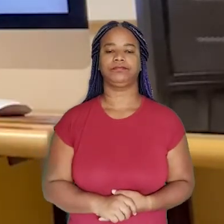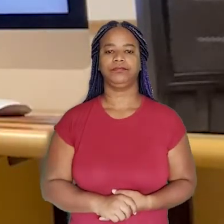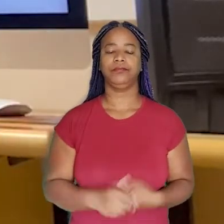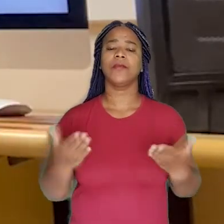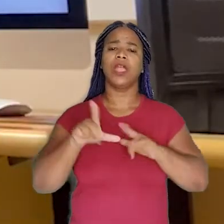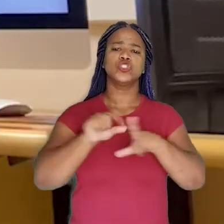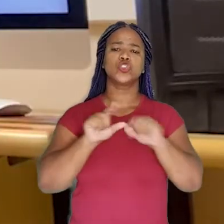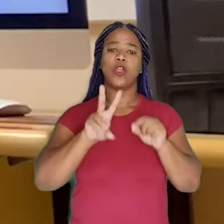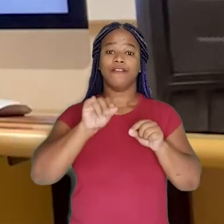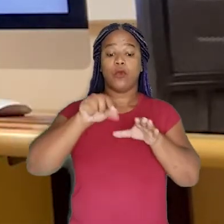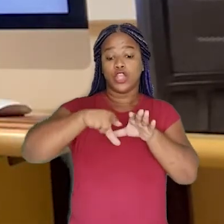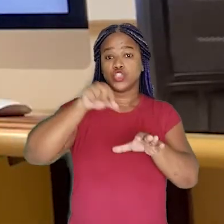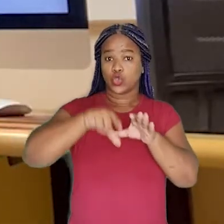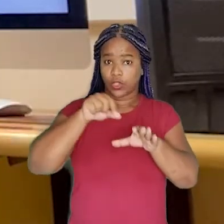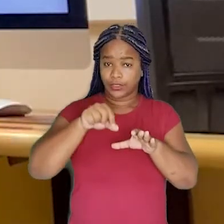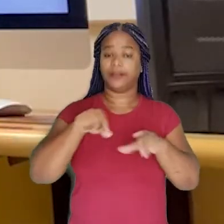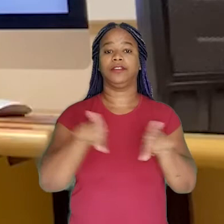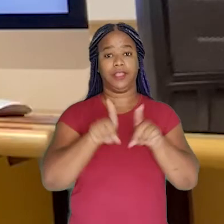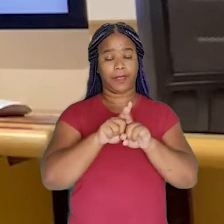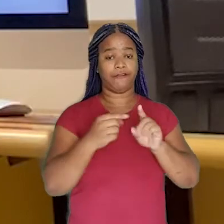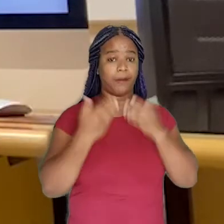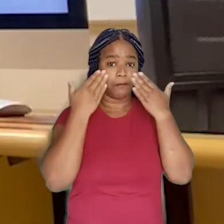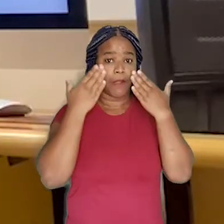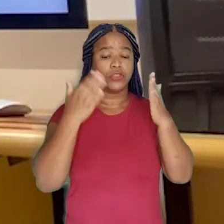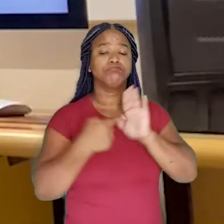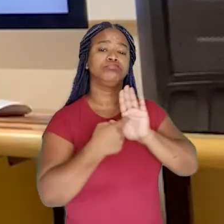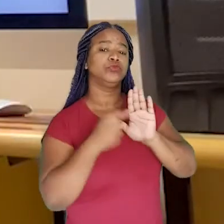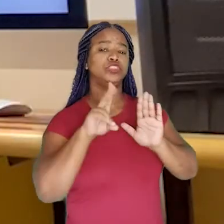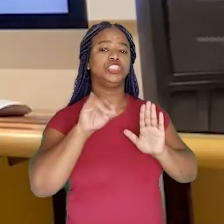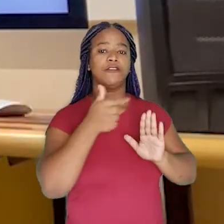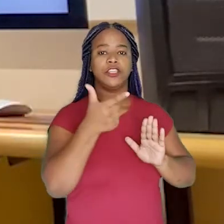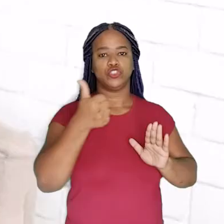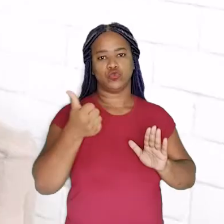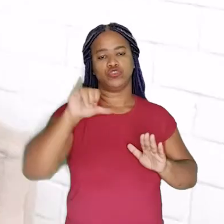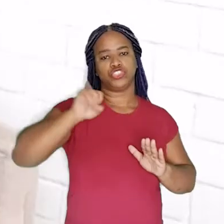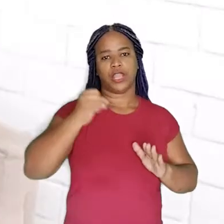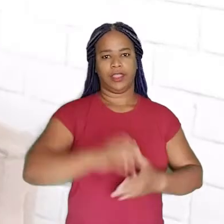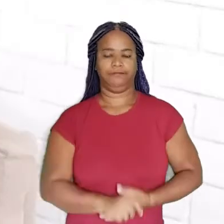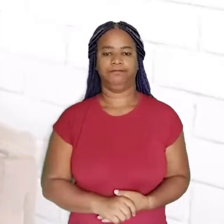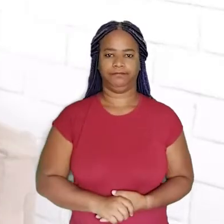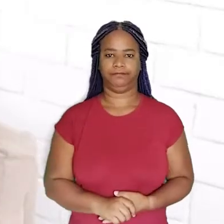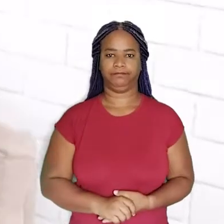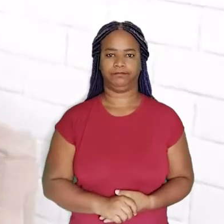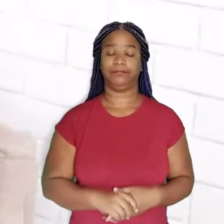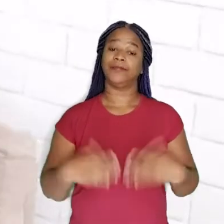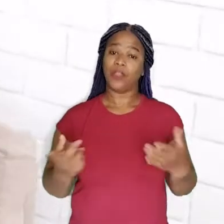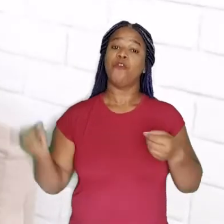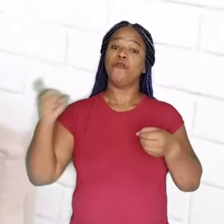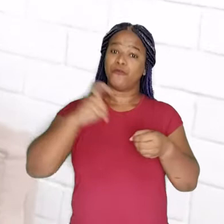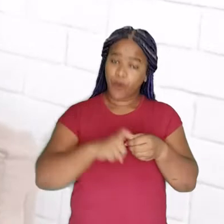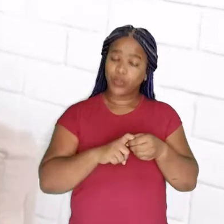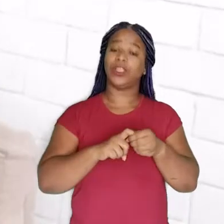escolha será feita por sorteio e a divulgação está prevista para o dia 21 de janeiro. E com o retorno das